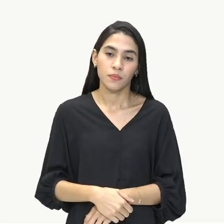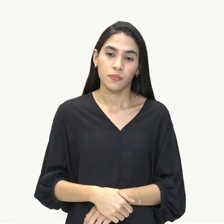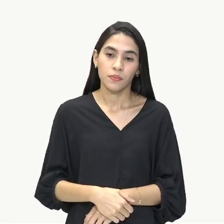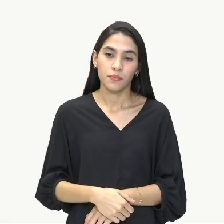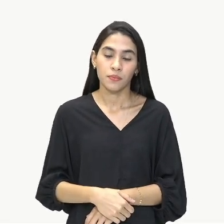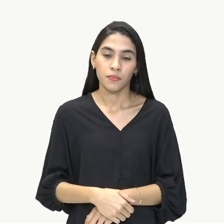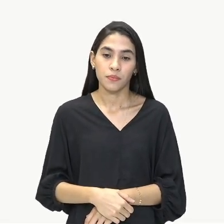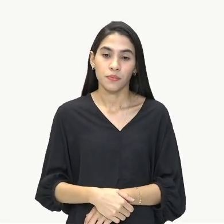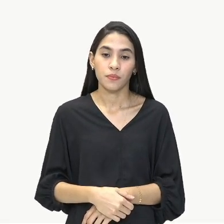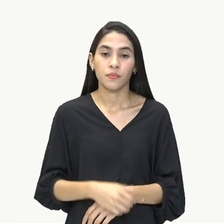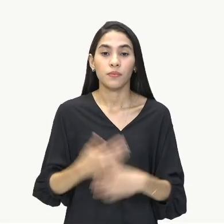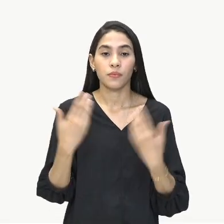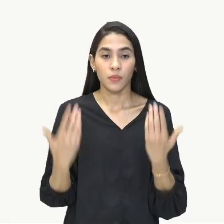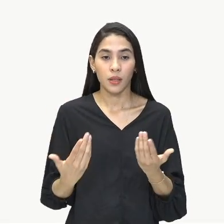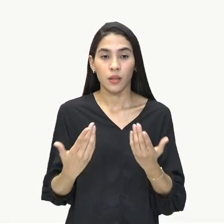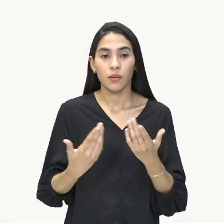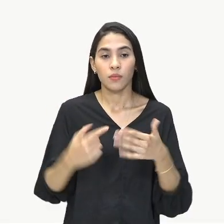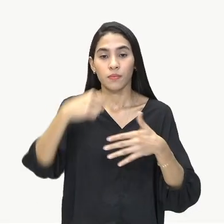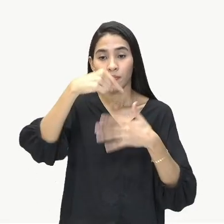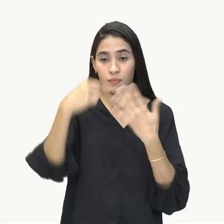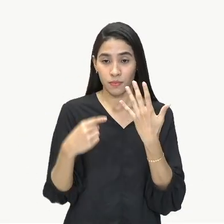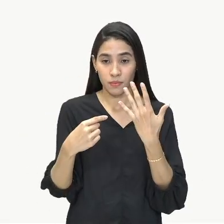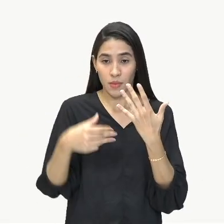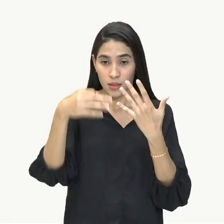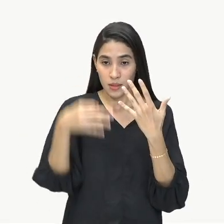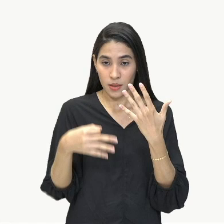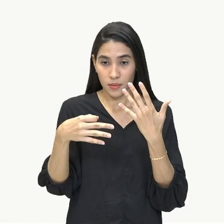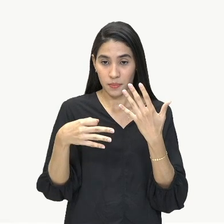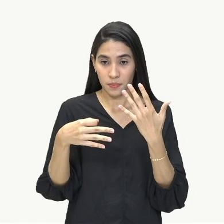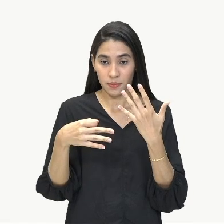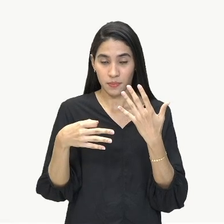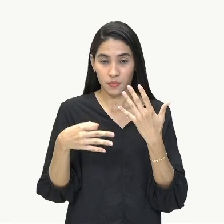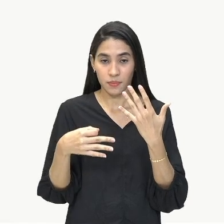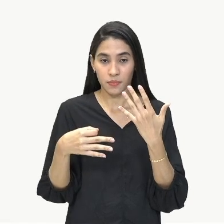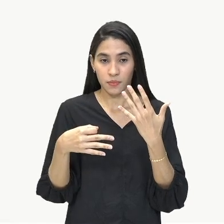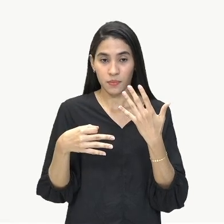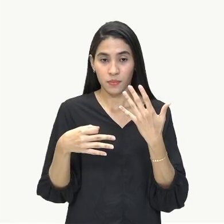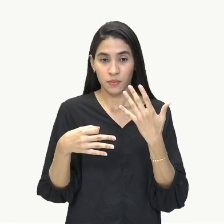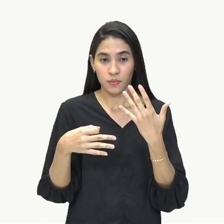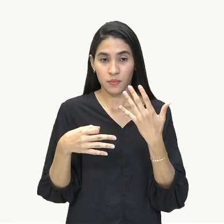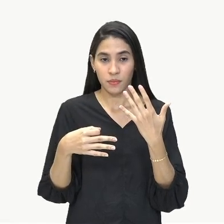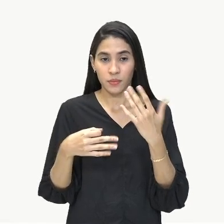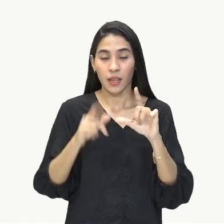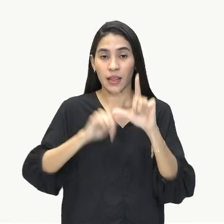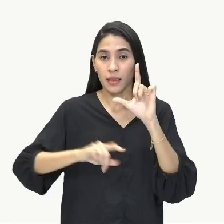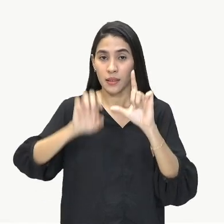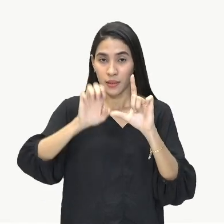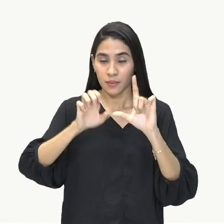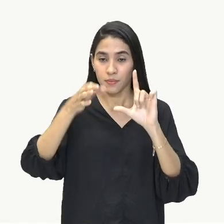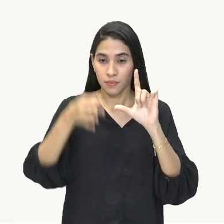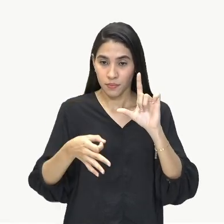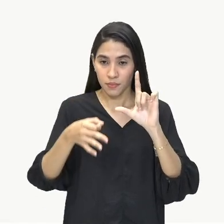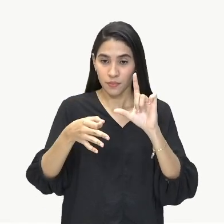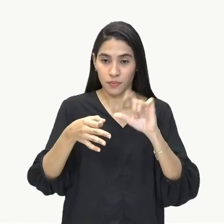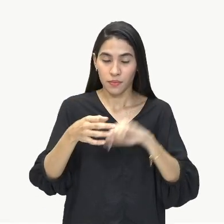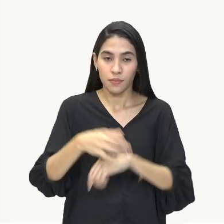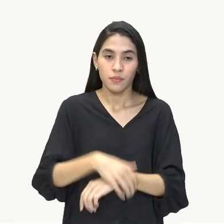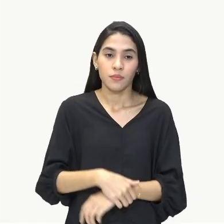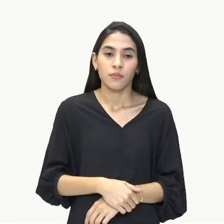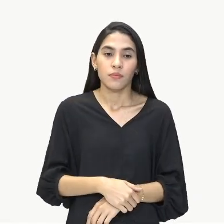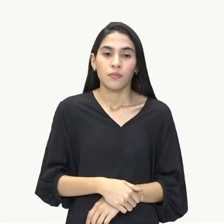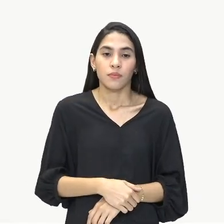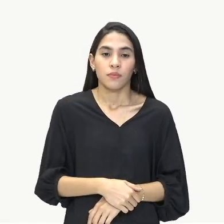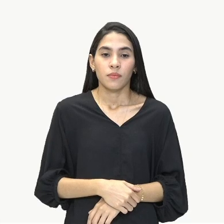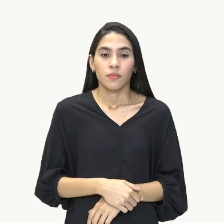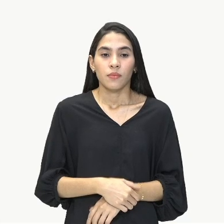Então, a alternativa correta é a letra E. Aqui, ó. Letra E, uma